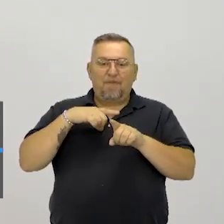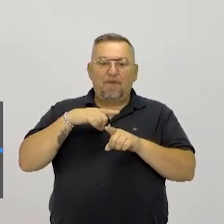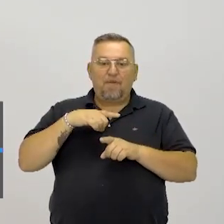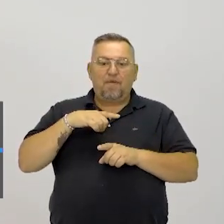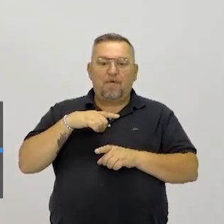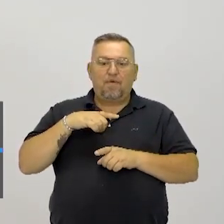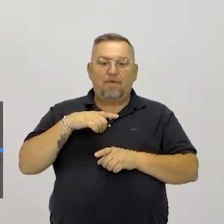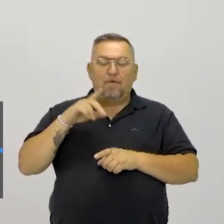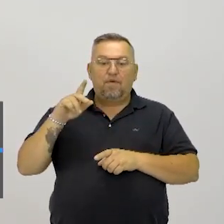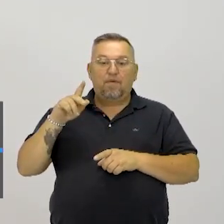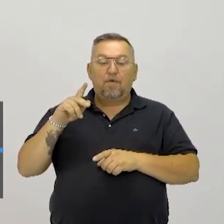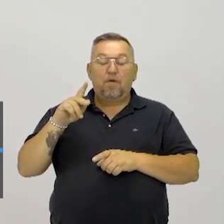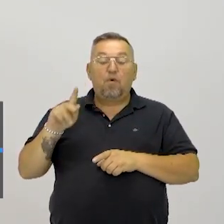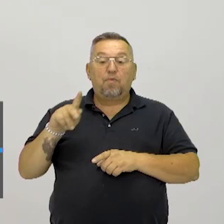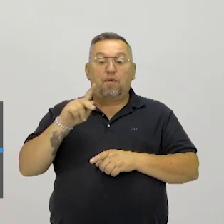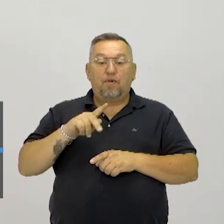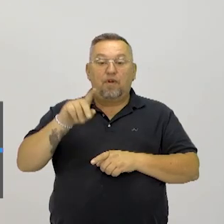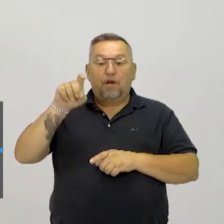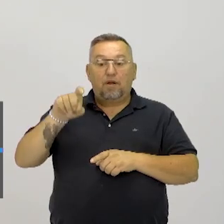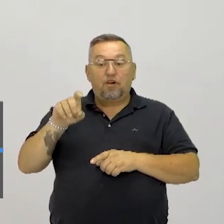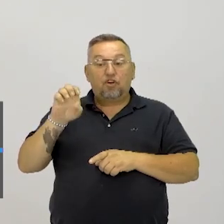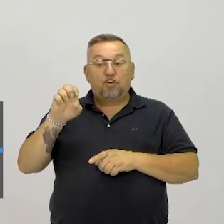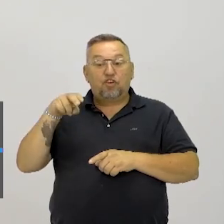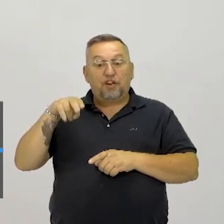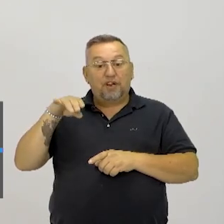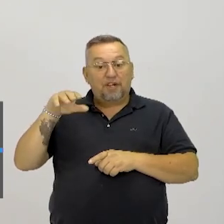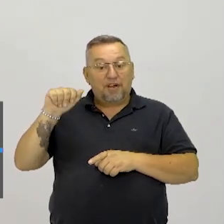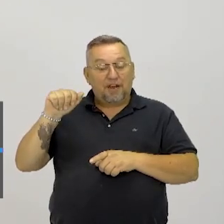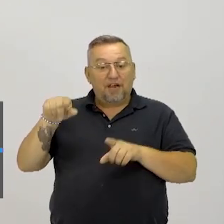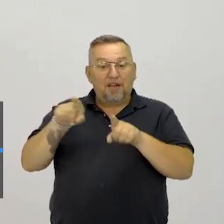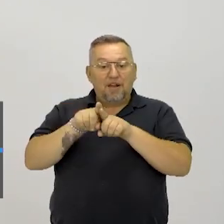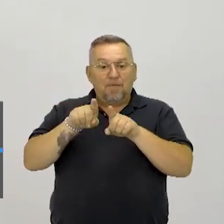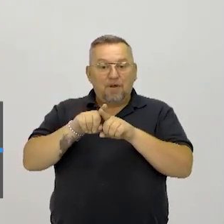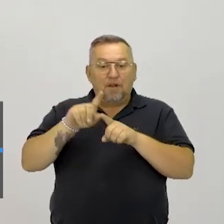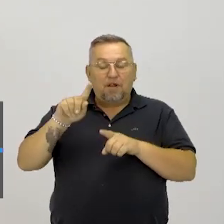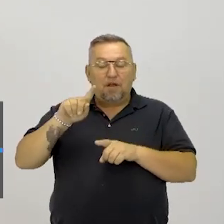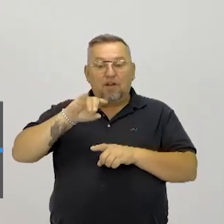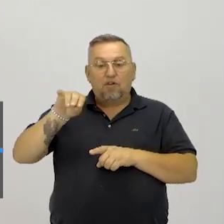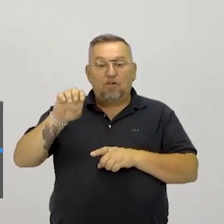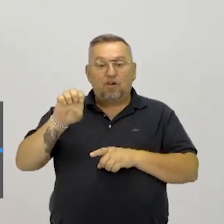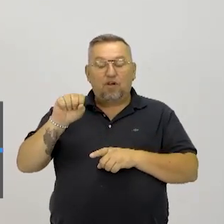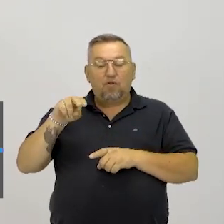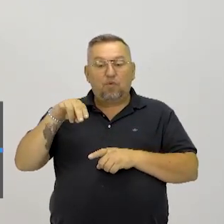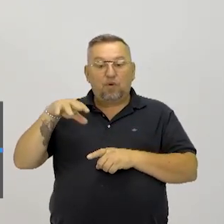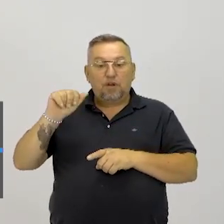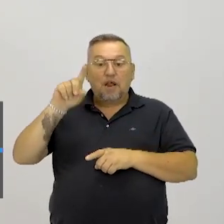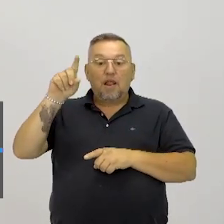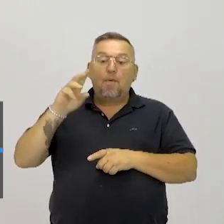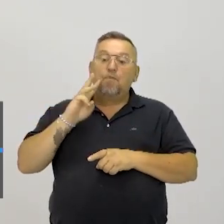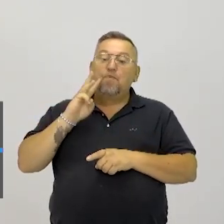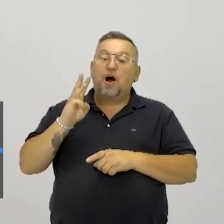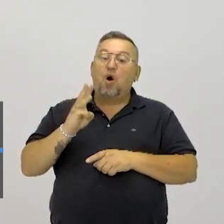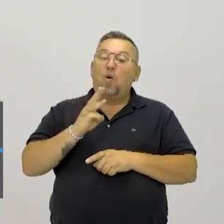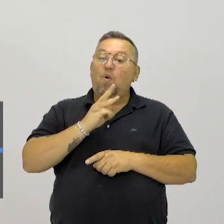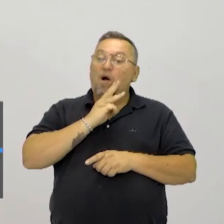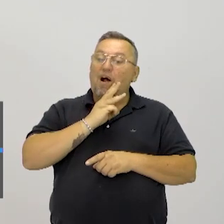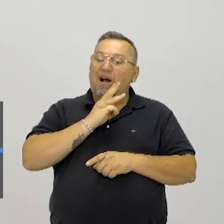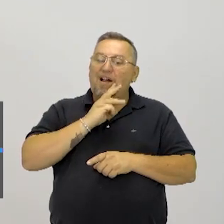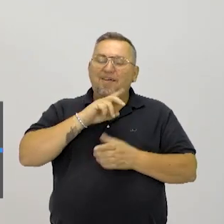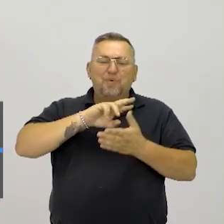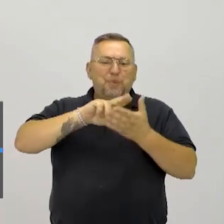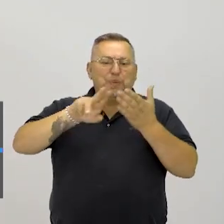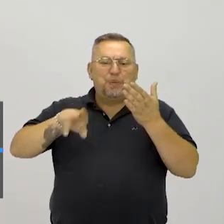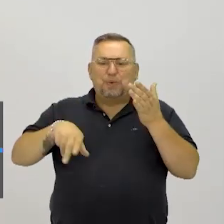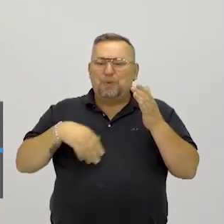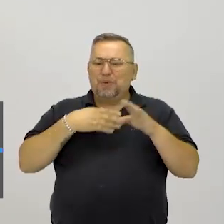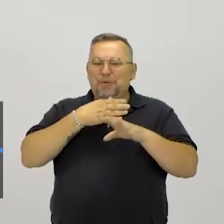pessoal da professora Xênia, a Escola Professora Terezinha Sartori de Mauá, e aí tem vários